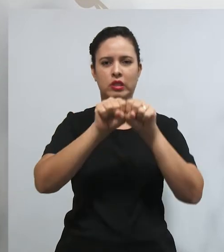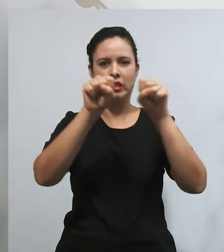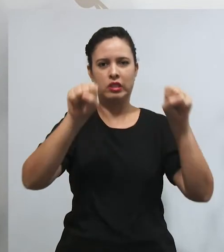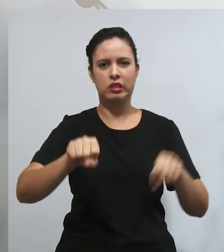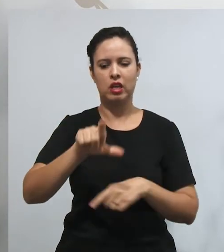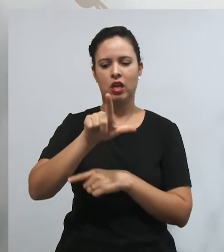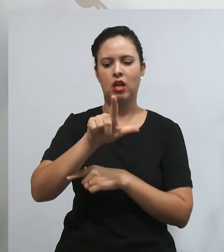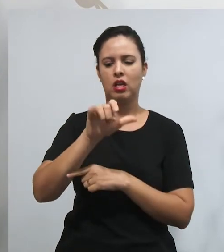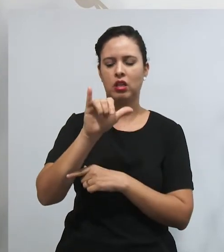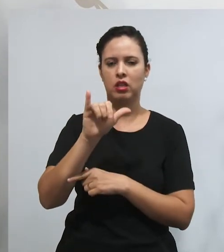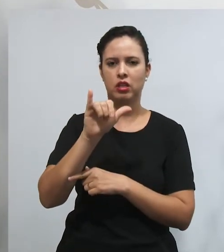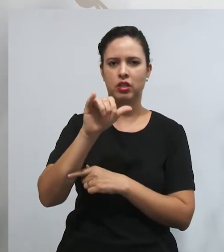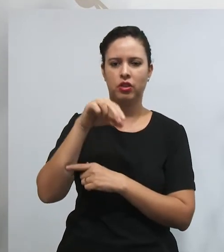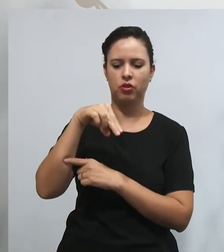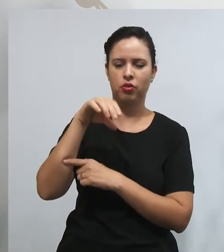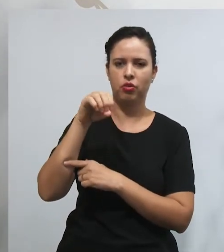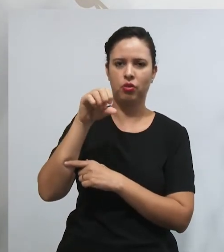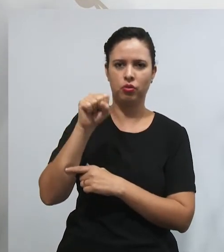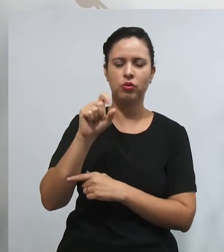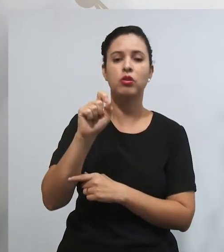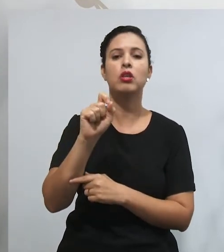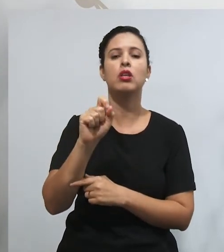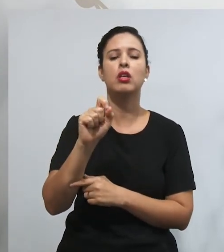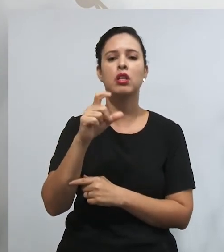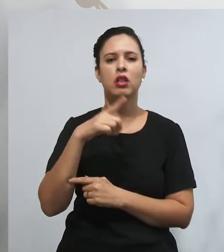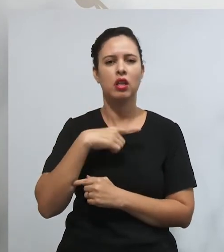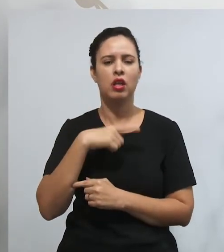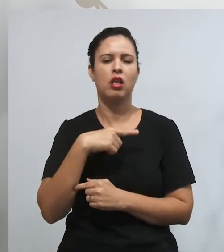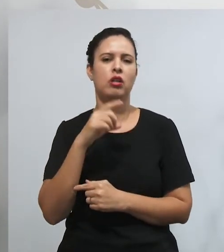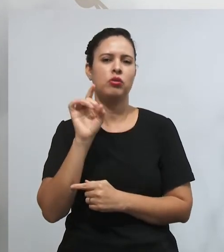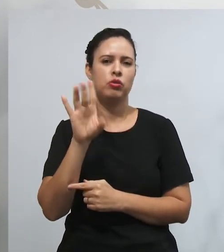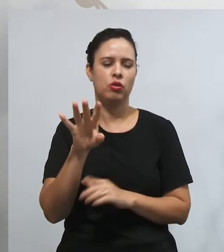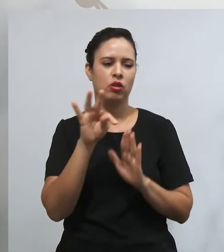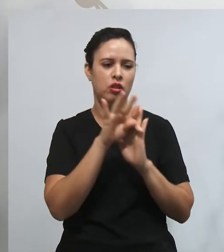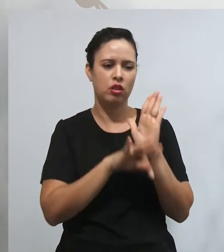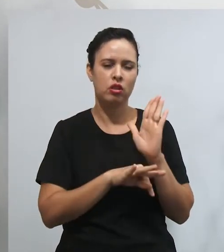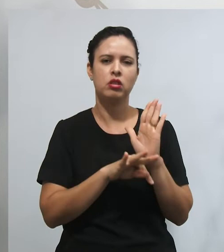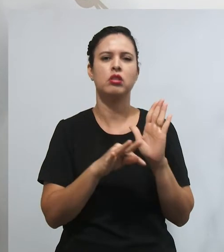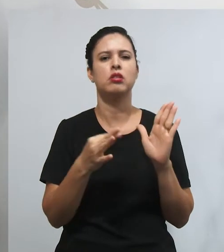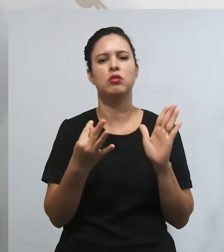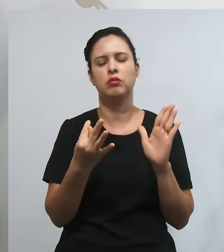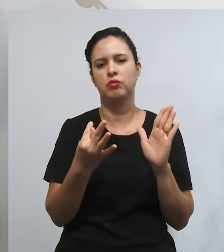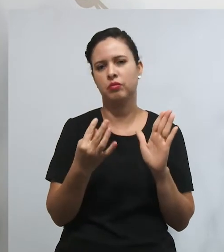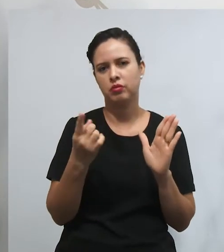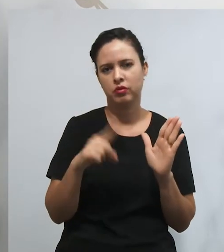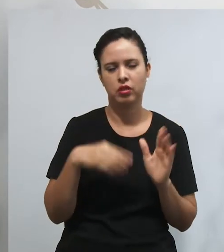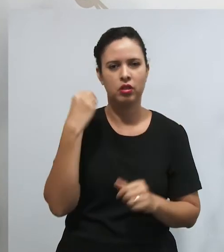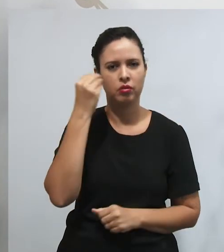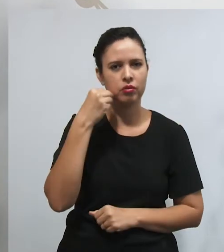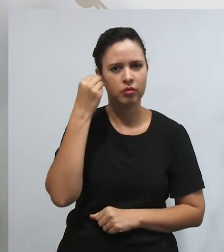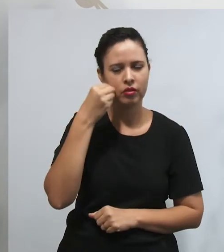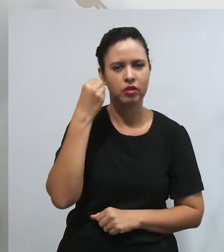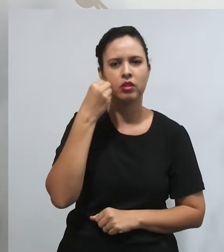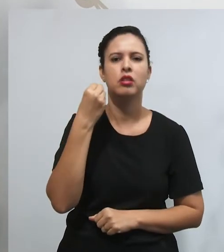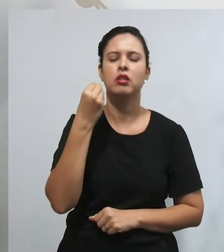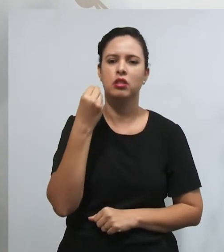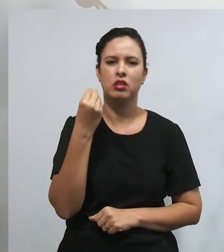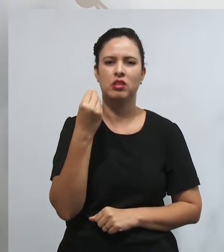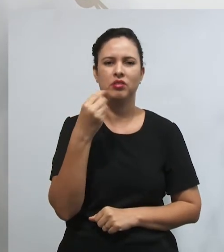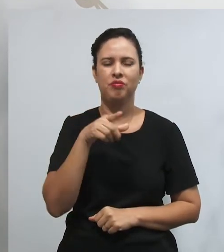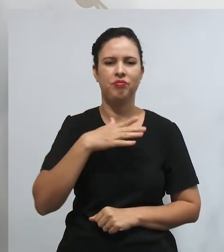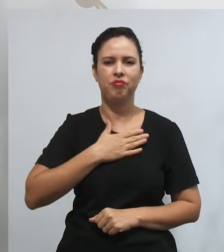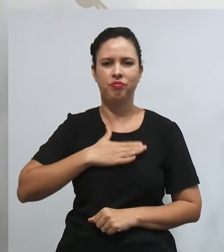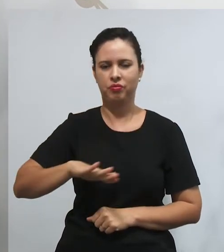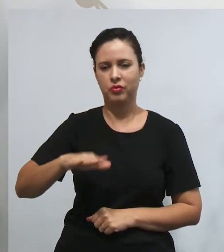Linux é muito complicado, é só, né, com comandos de texto. Né? Então, aquela experiência que o usuário às vezes tem com o sistema operacional, ele vai